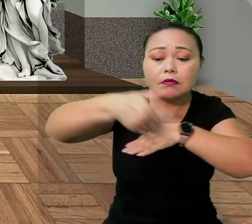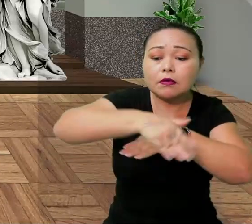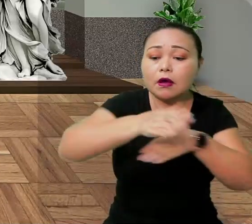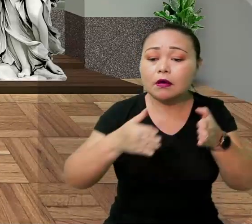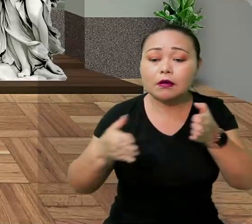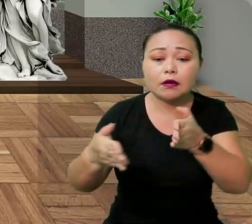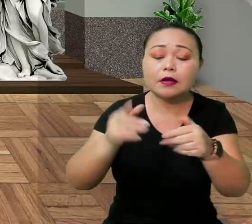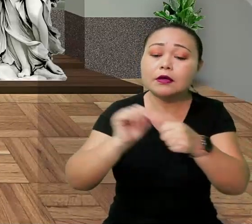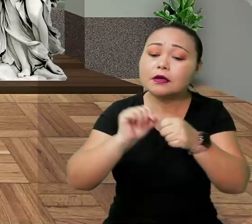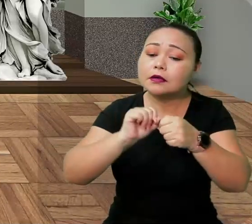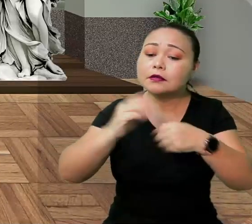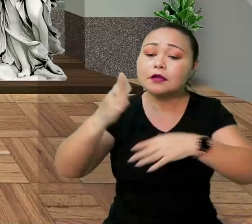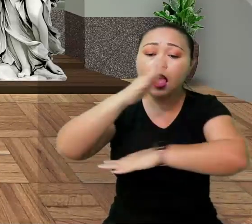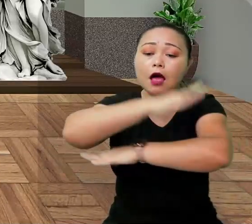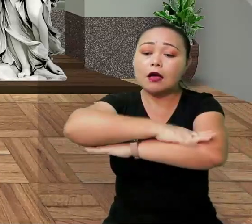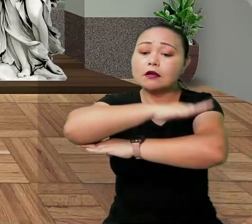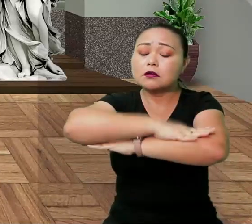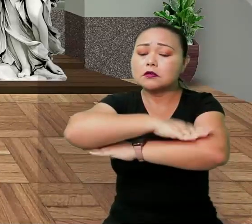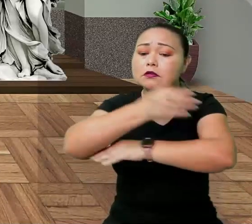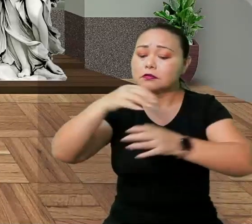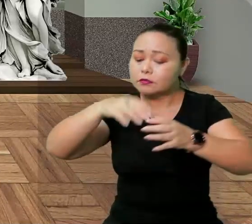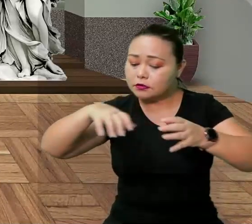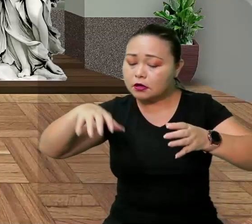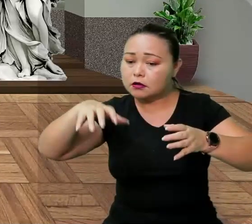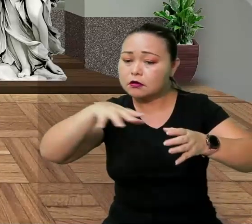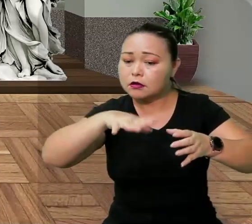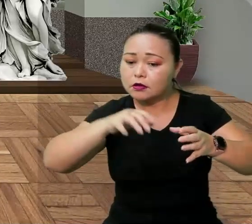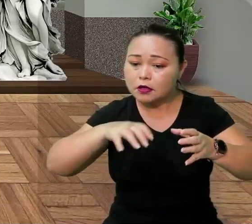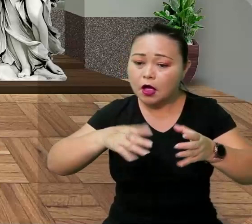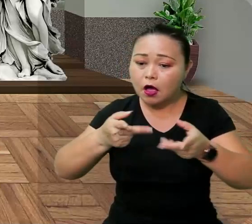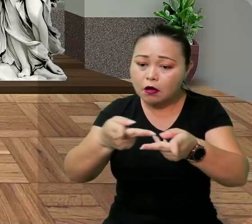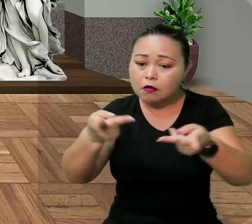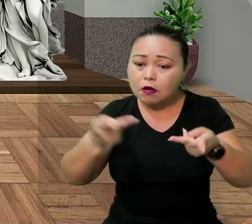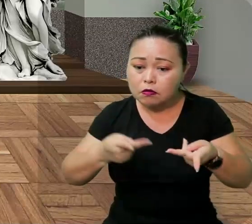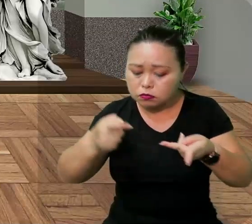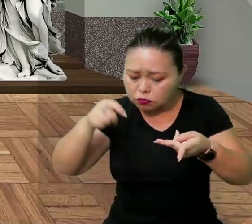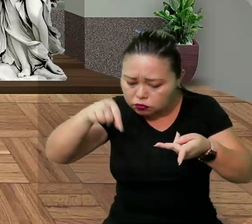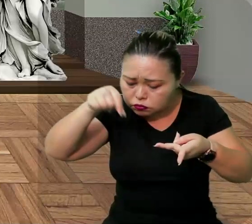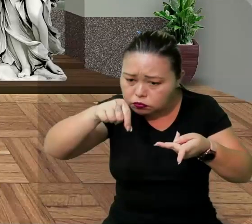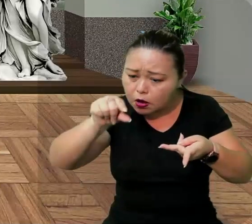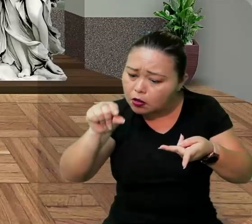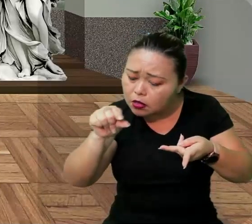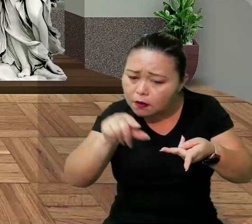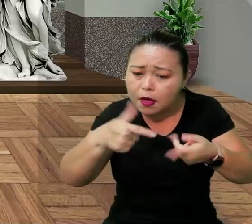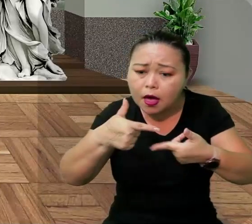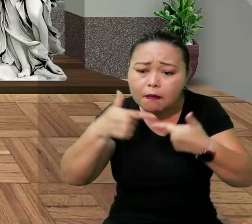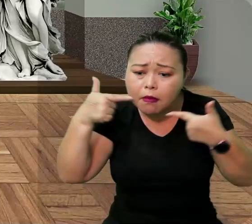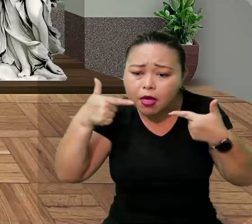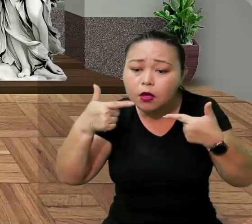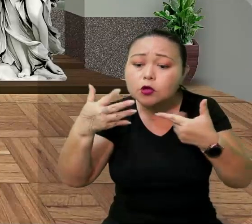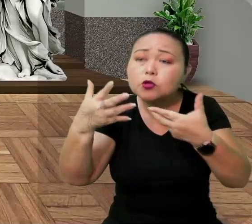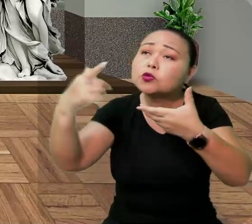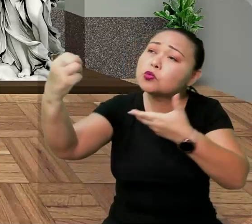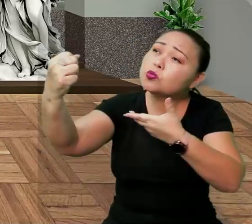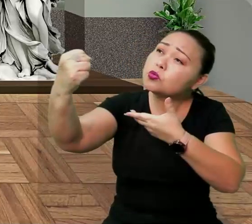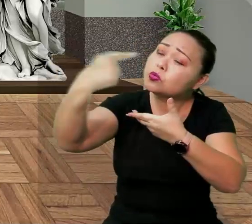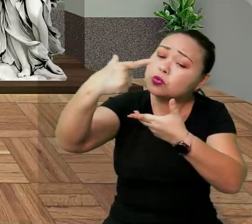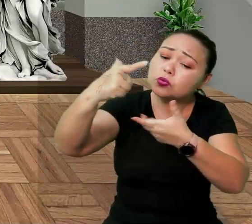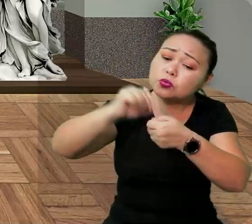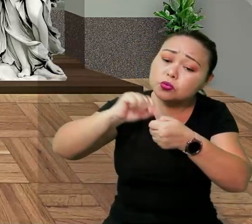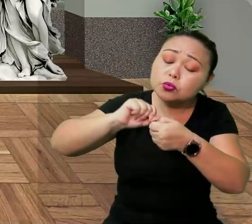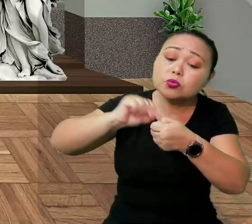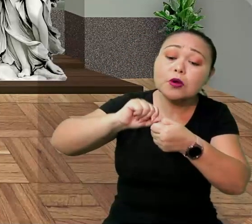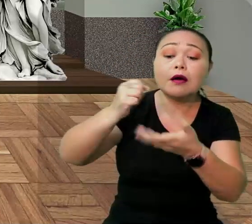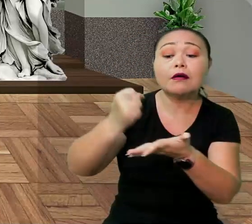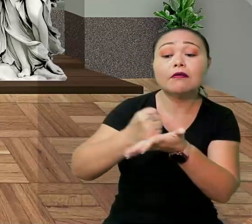na janela tinha um prato cheio de semente da melancia que estava secando para o cara